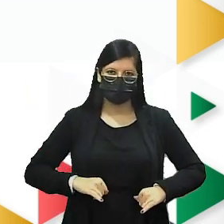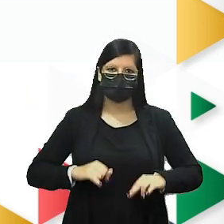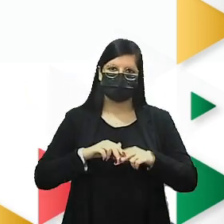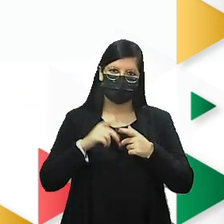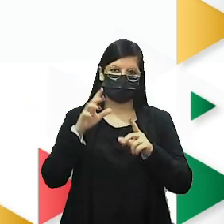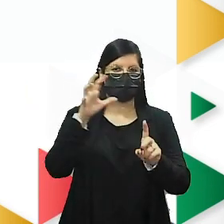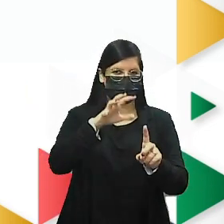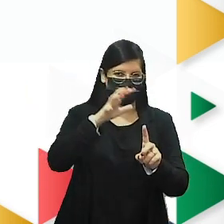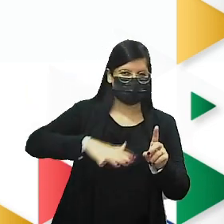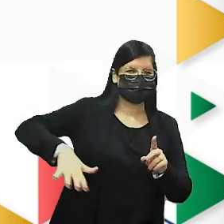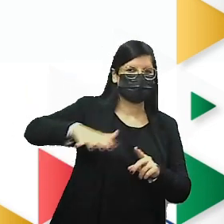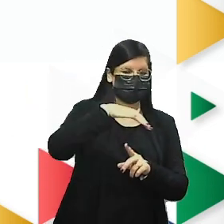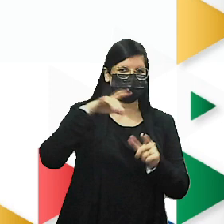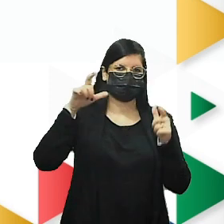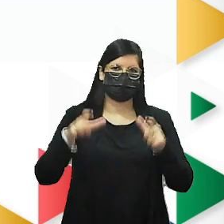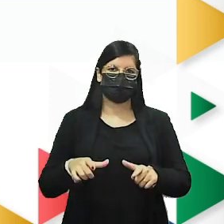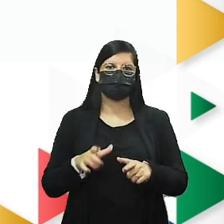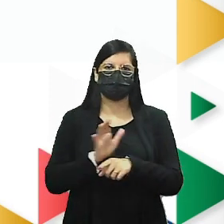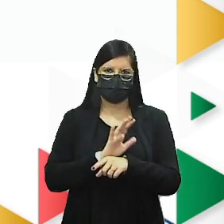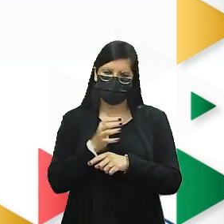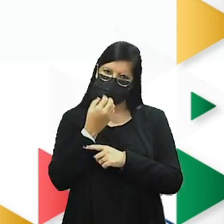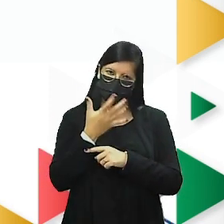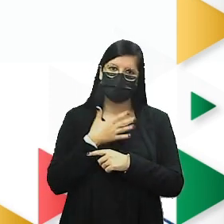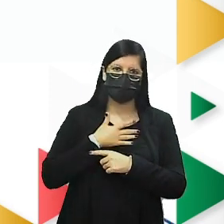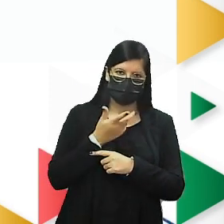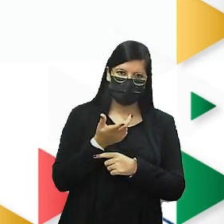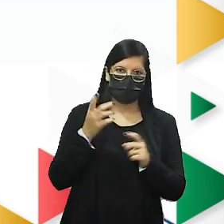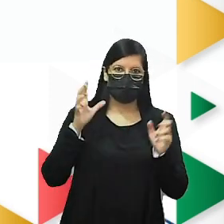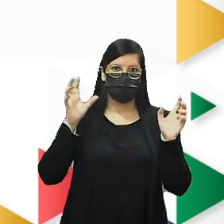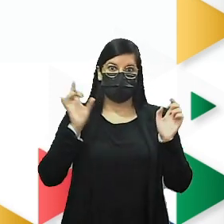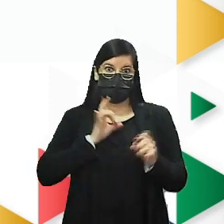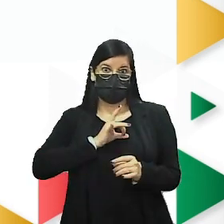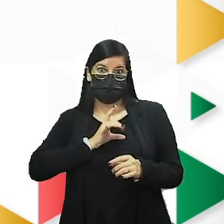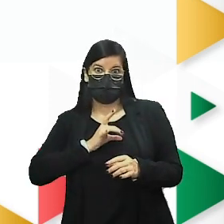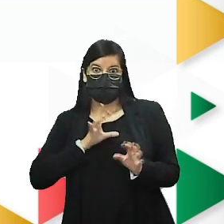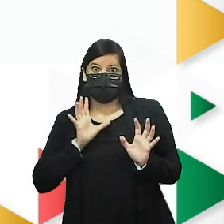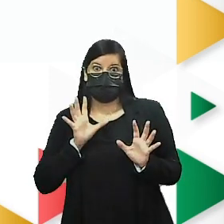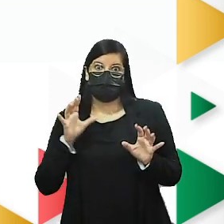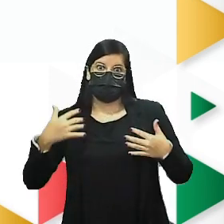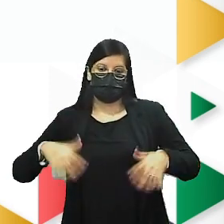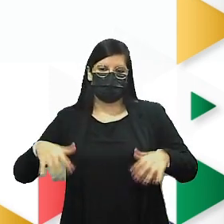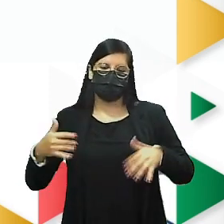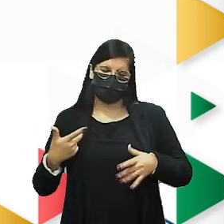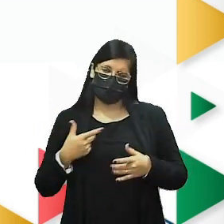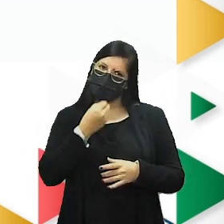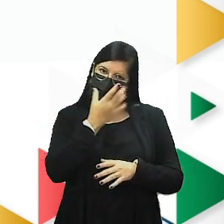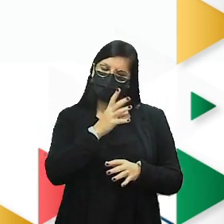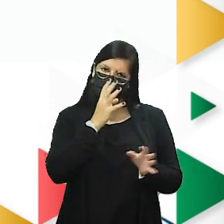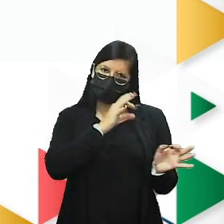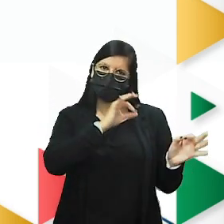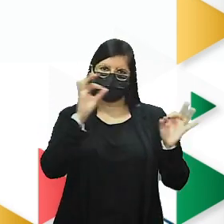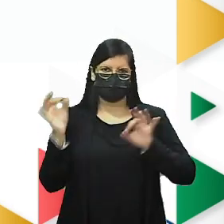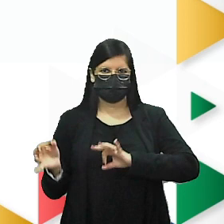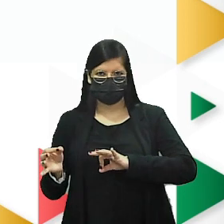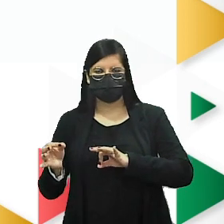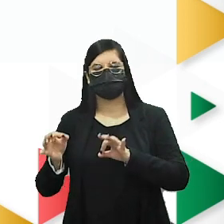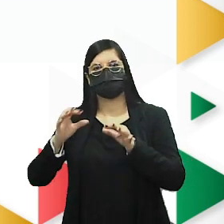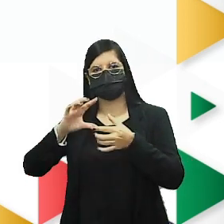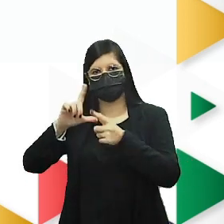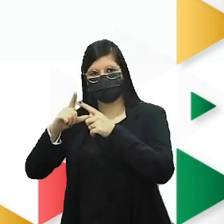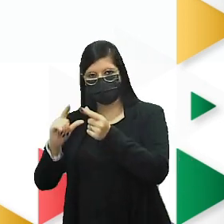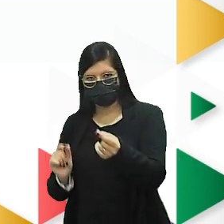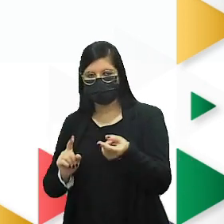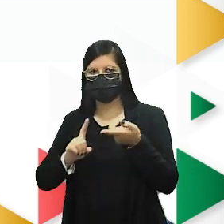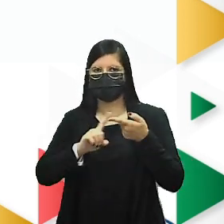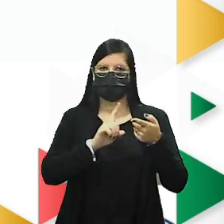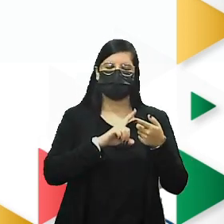estava naquele ambiente. Então, é um filme muito bom para quem gosta do gênero terror, né? Então, assim, vale a pena assistir as duas versões, tá? A japonesa